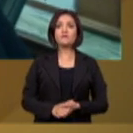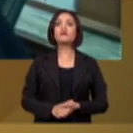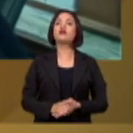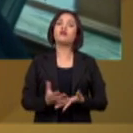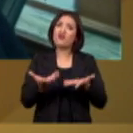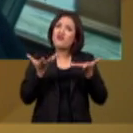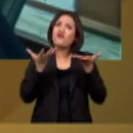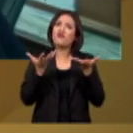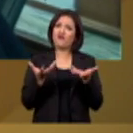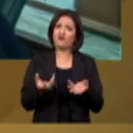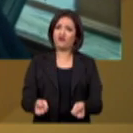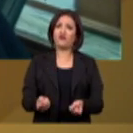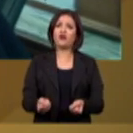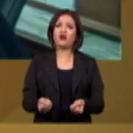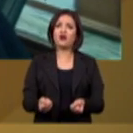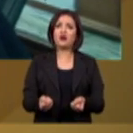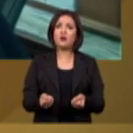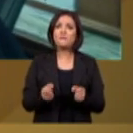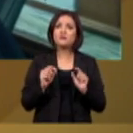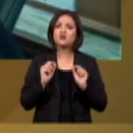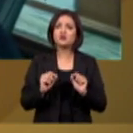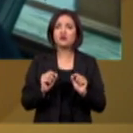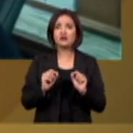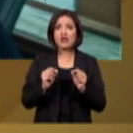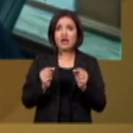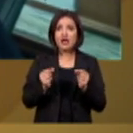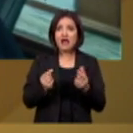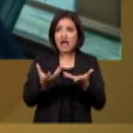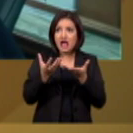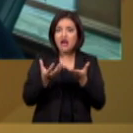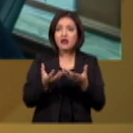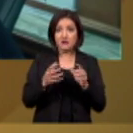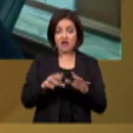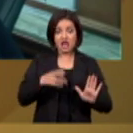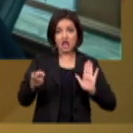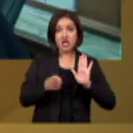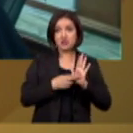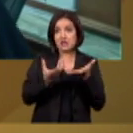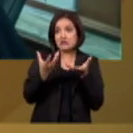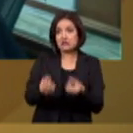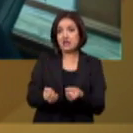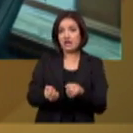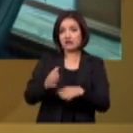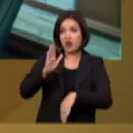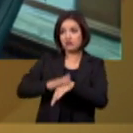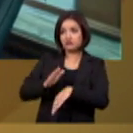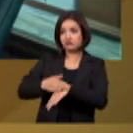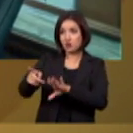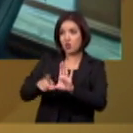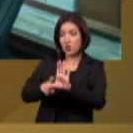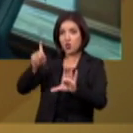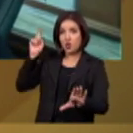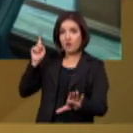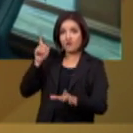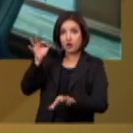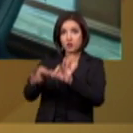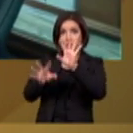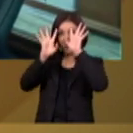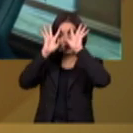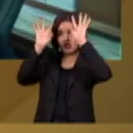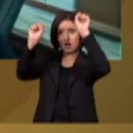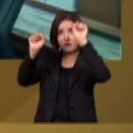vamos admitir o áudio do três me dos colares dos póneis 97 metros por segundo